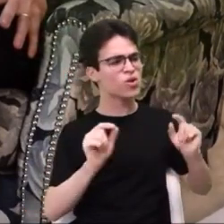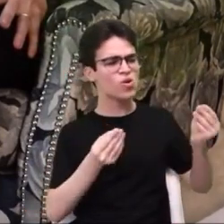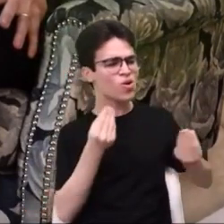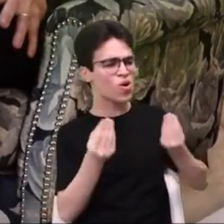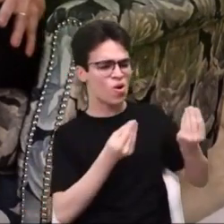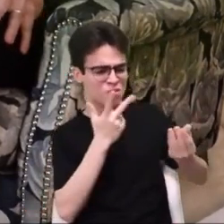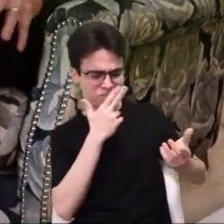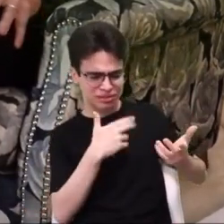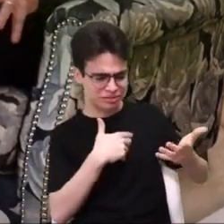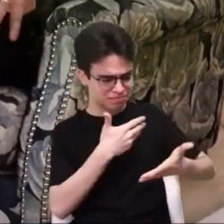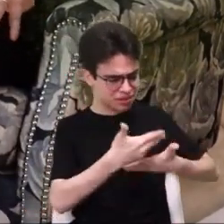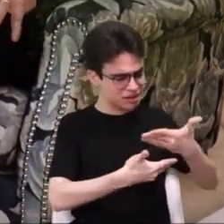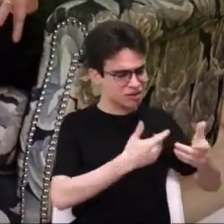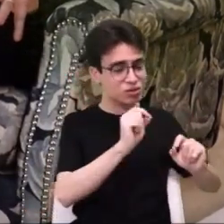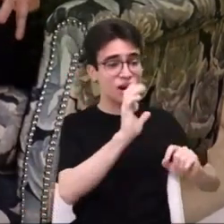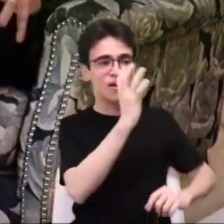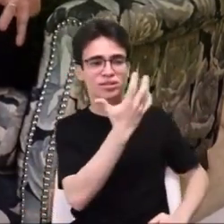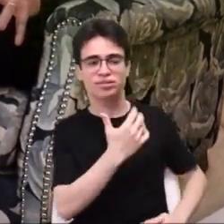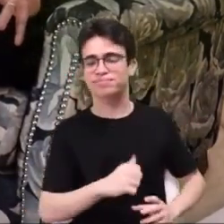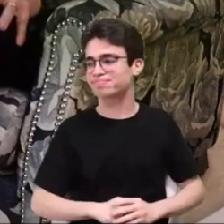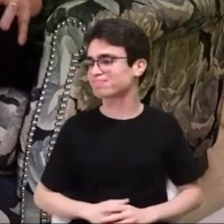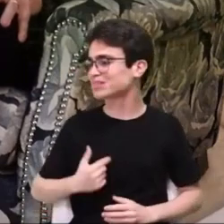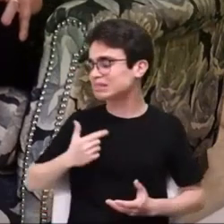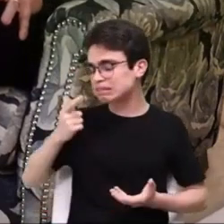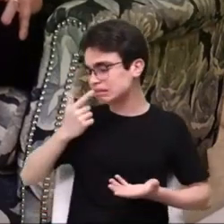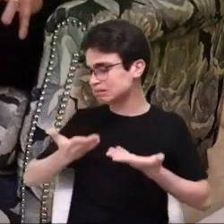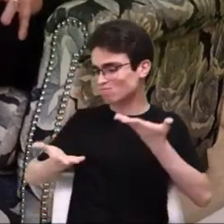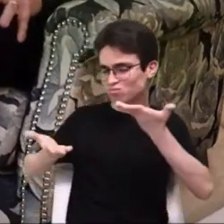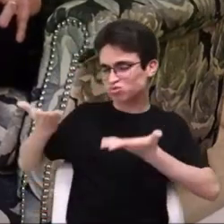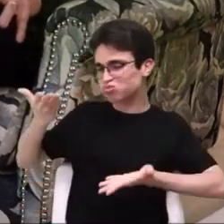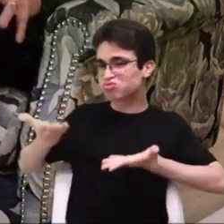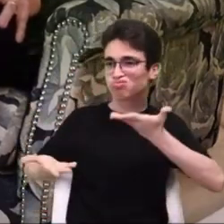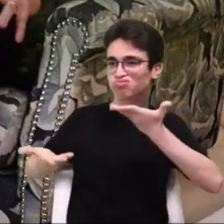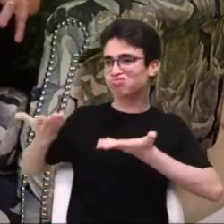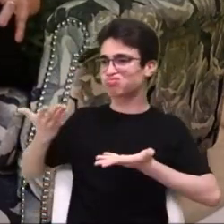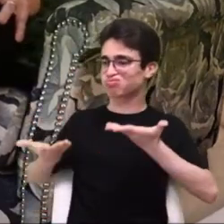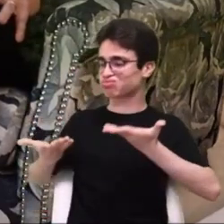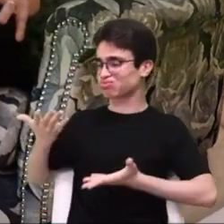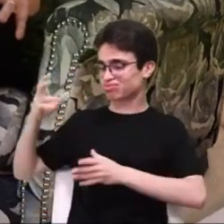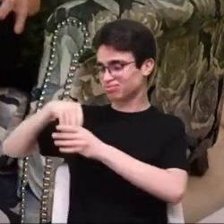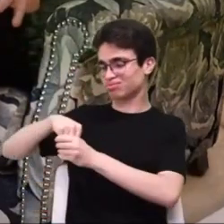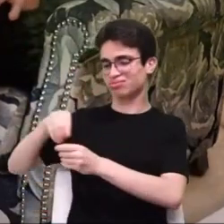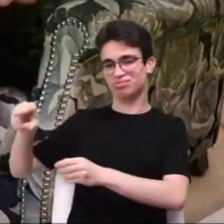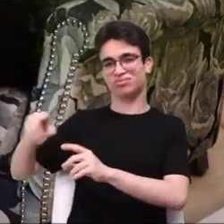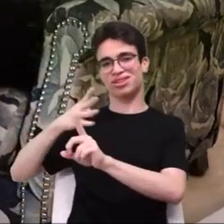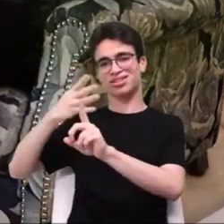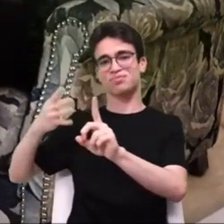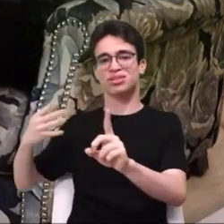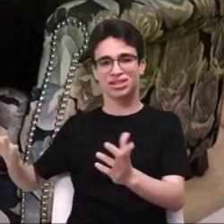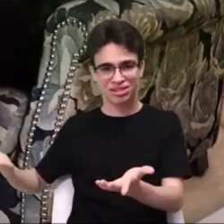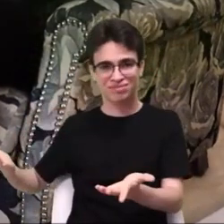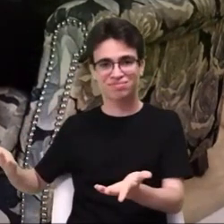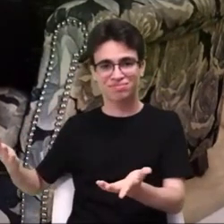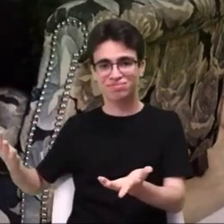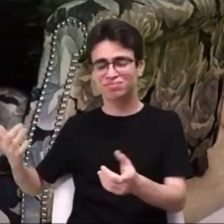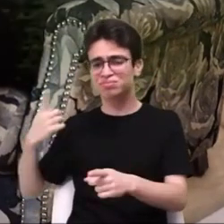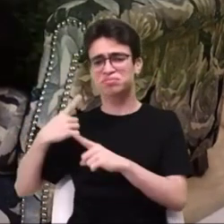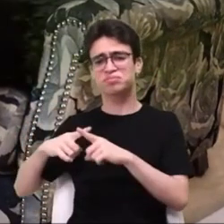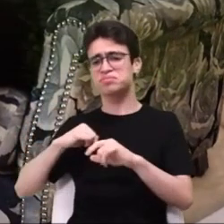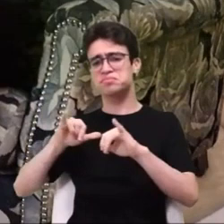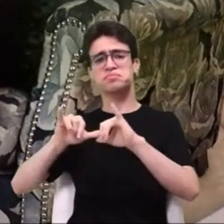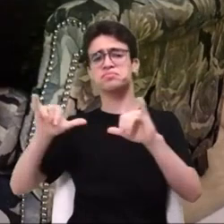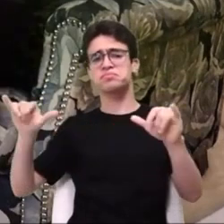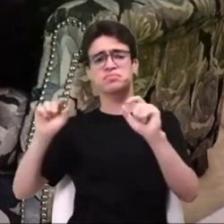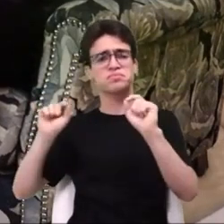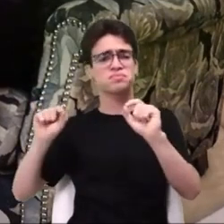a pegar nesse processo? A instabilidade do meio LGBT. Então, qual é a